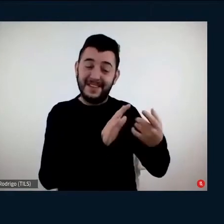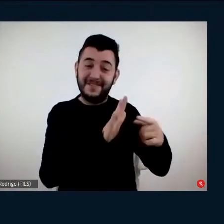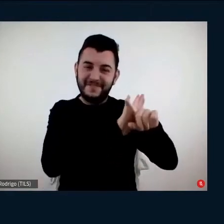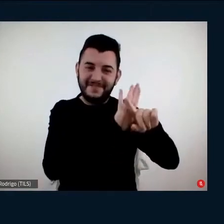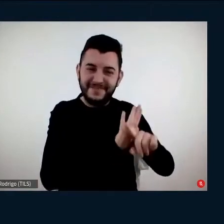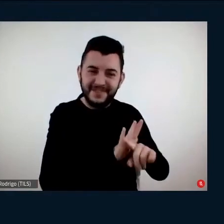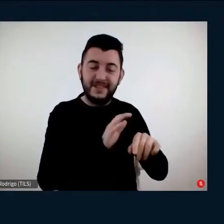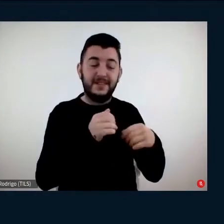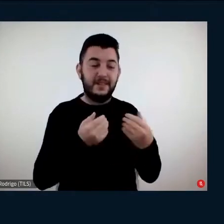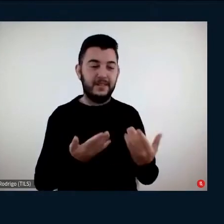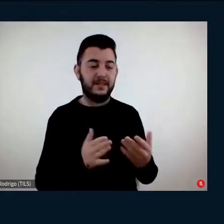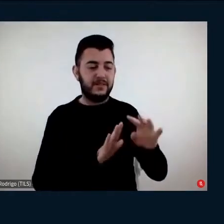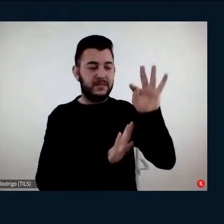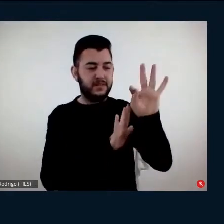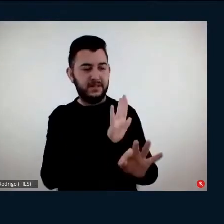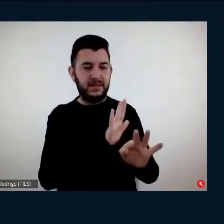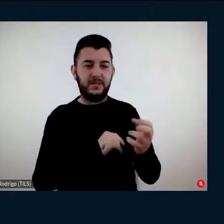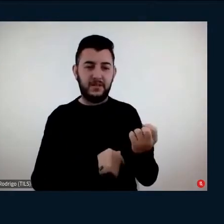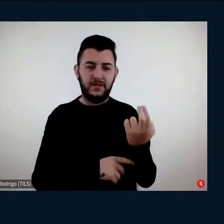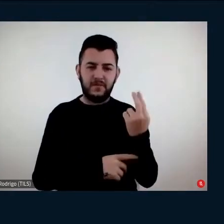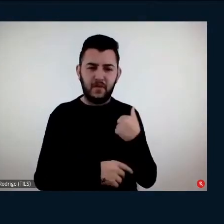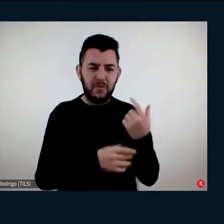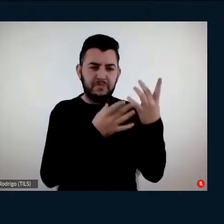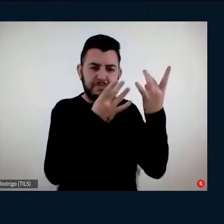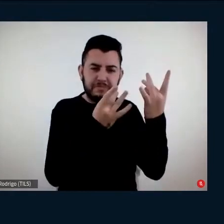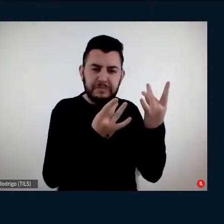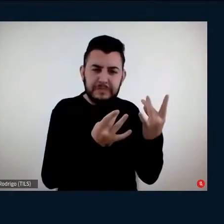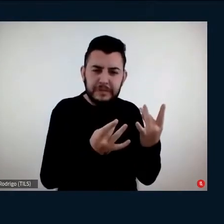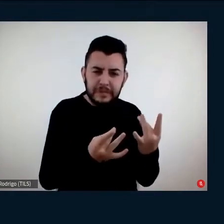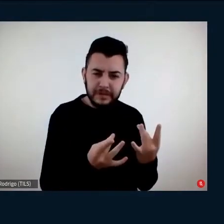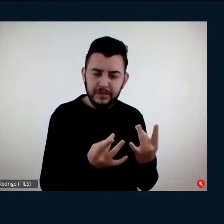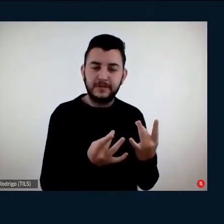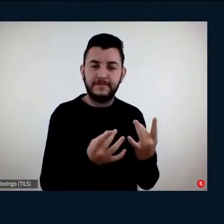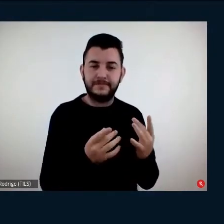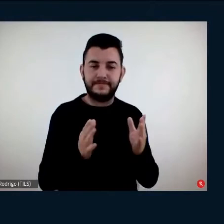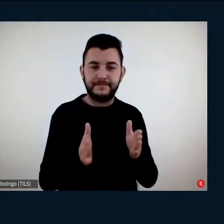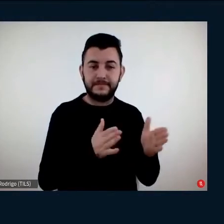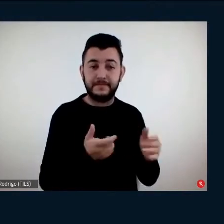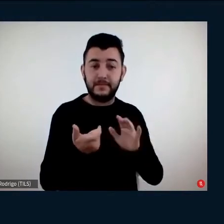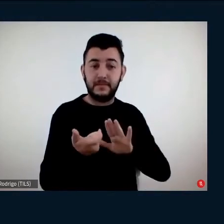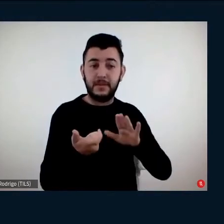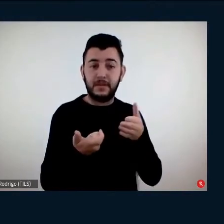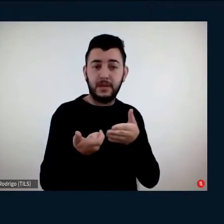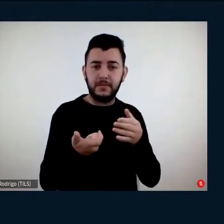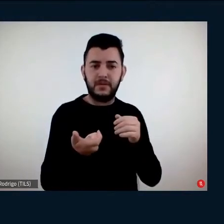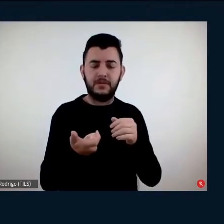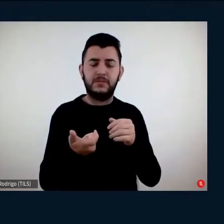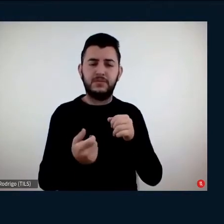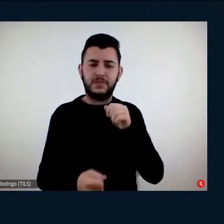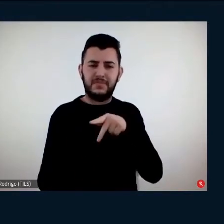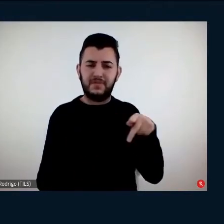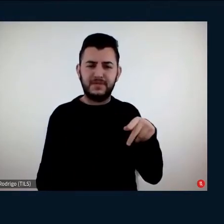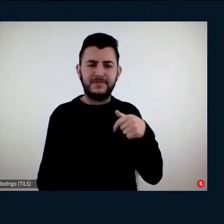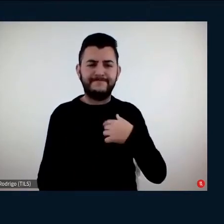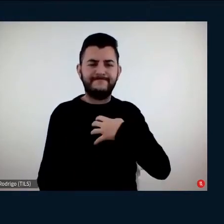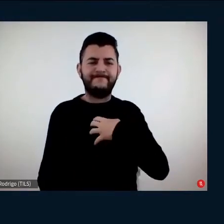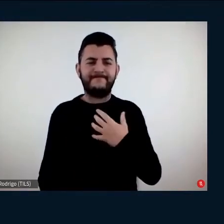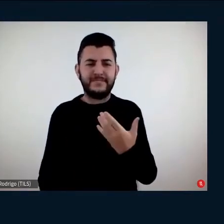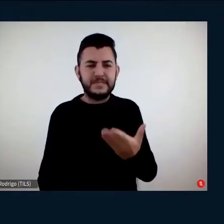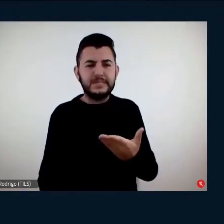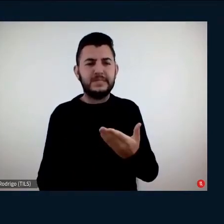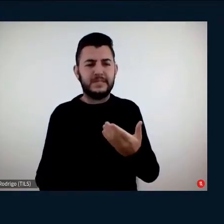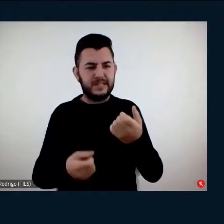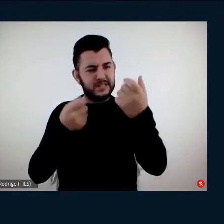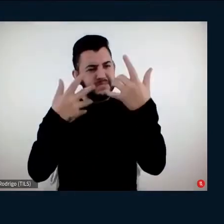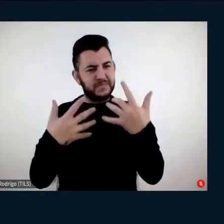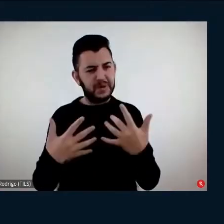essa revisão, esse rigor, tá? Em relação às terminologias, professora, acho que foi muito importante a colocação que você